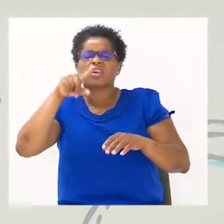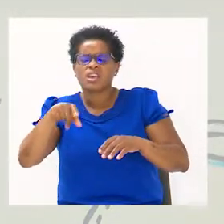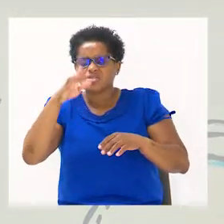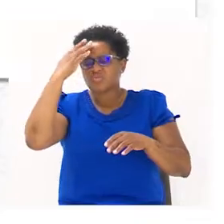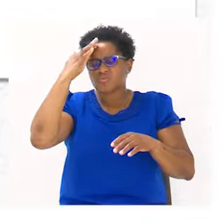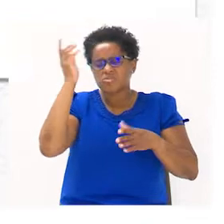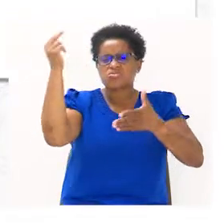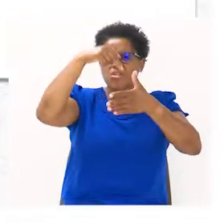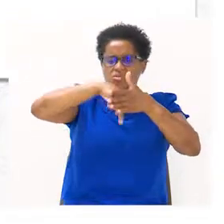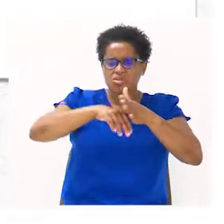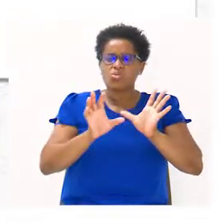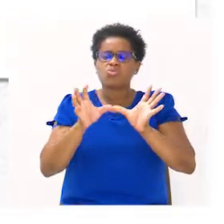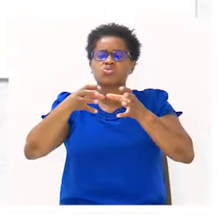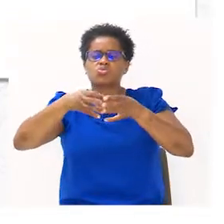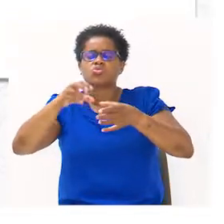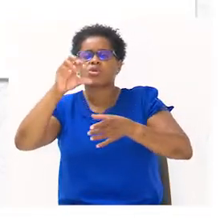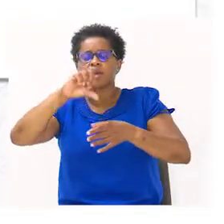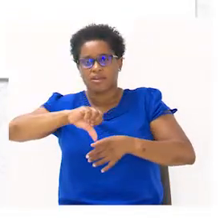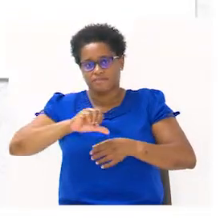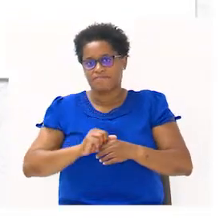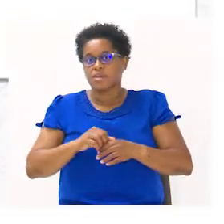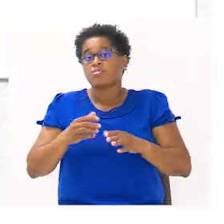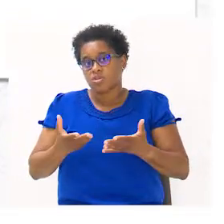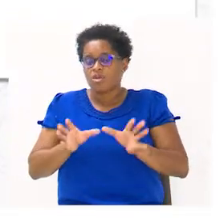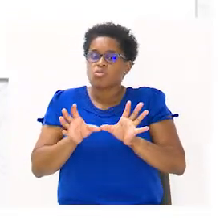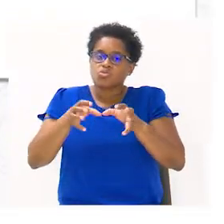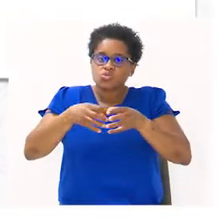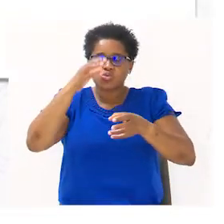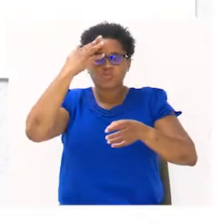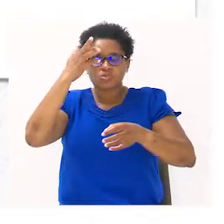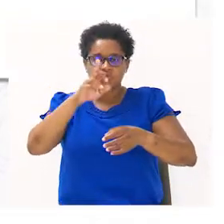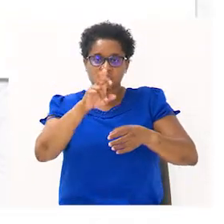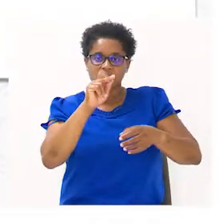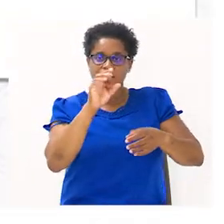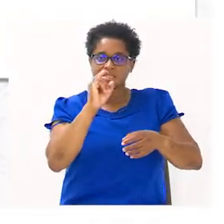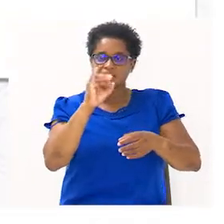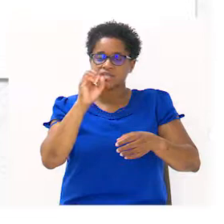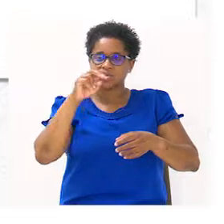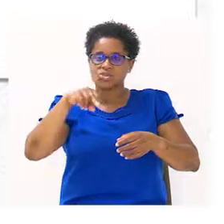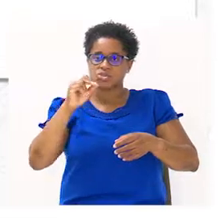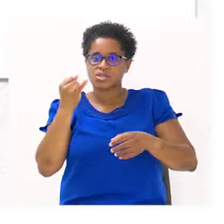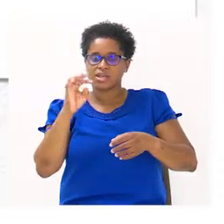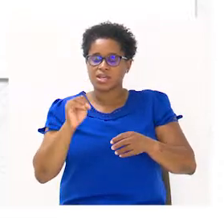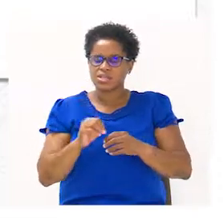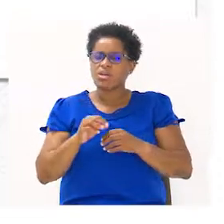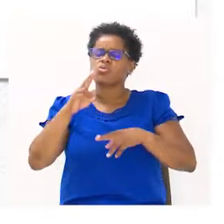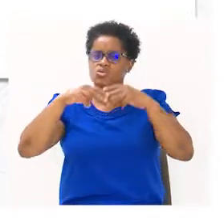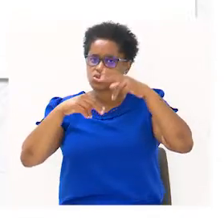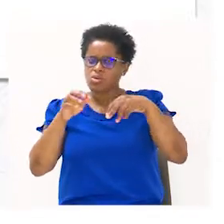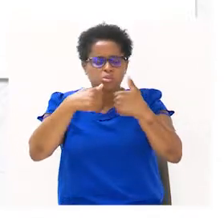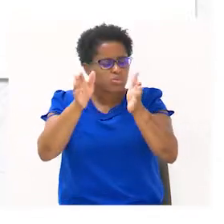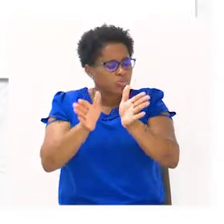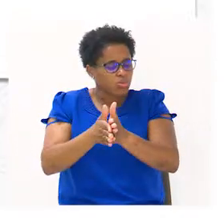Q? Portanto, o conjunto dos números racionais é constituído por todo número